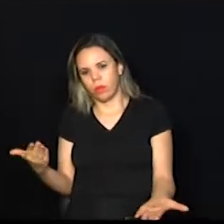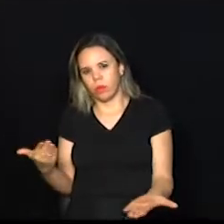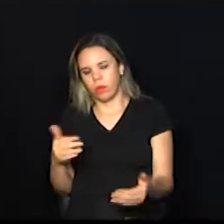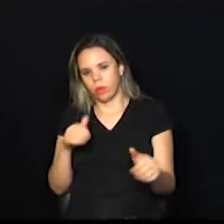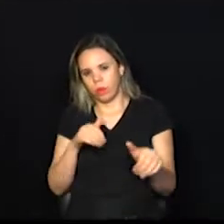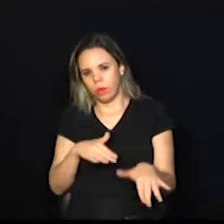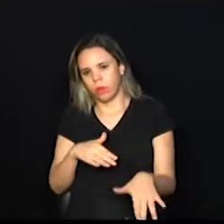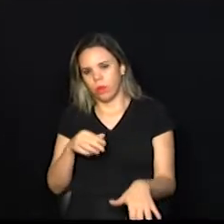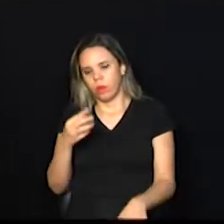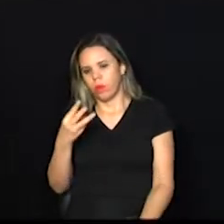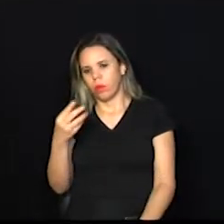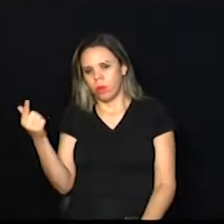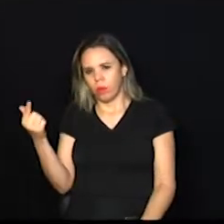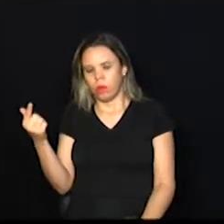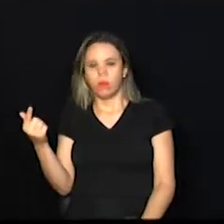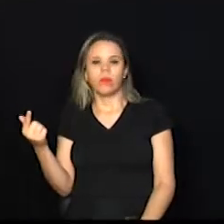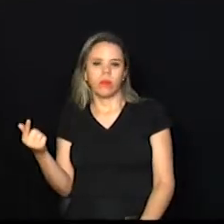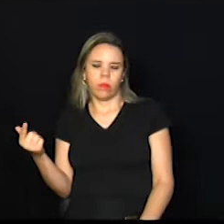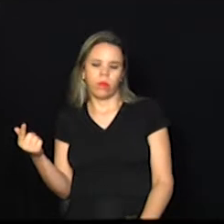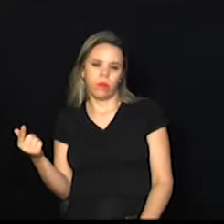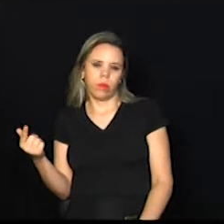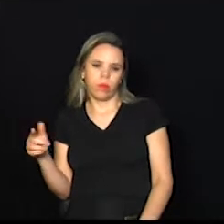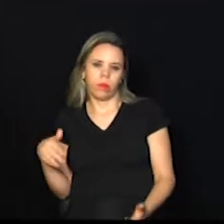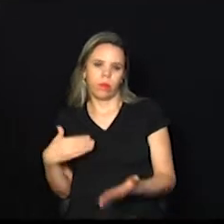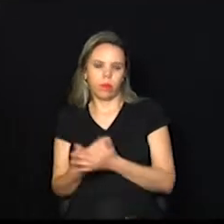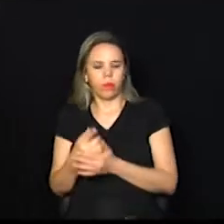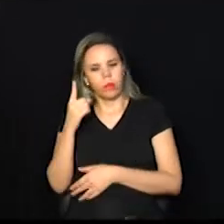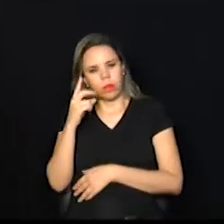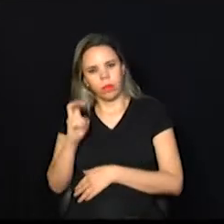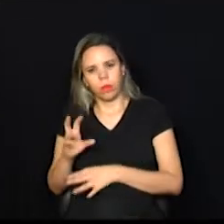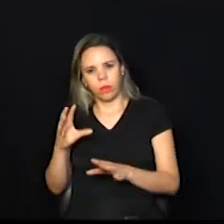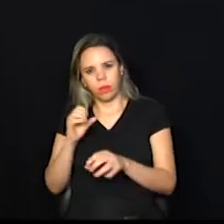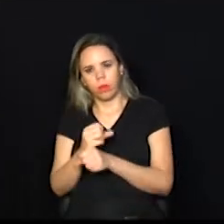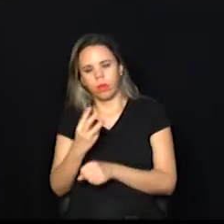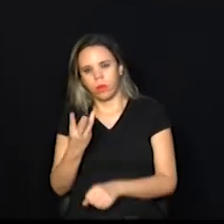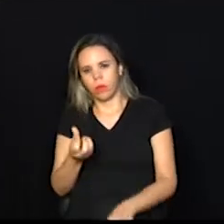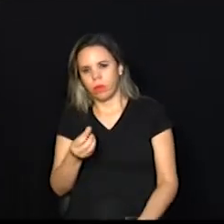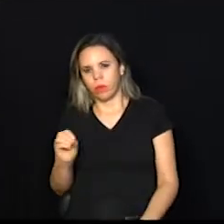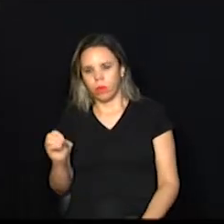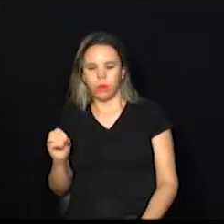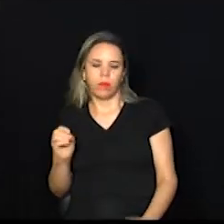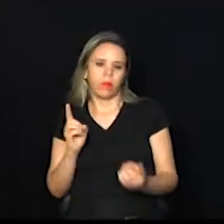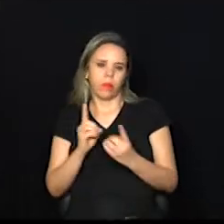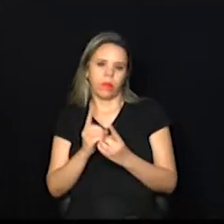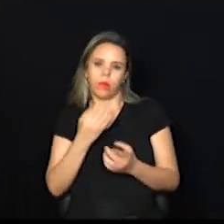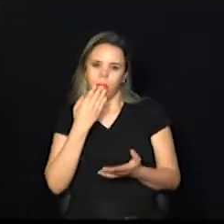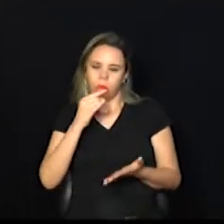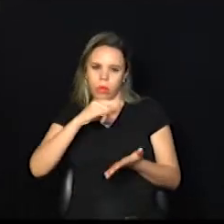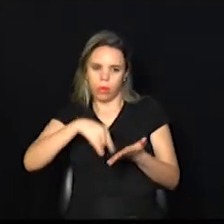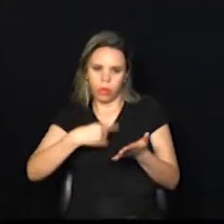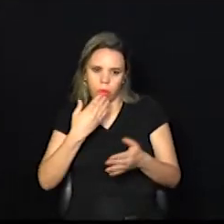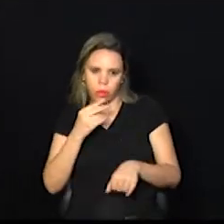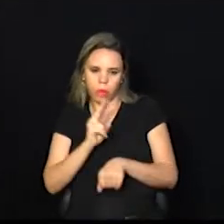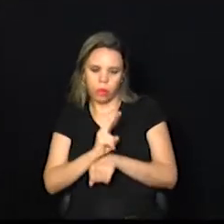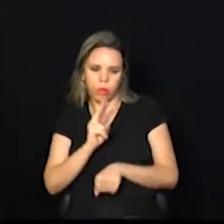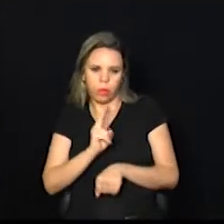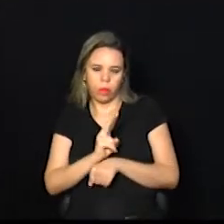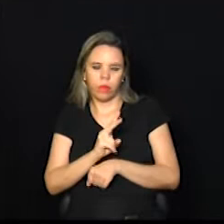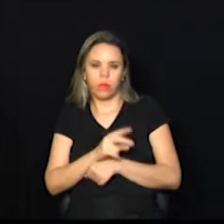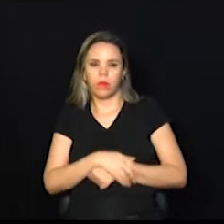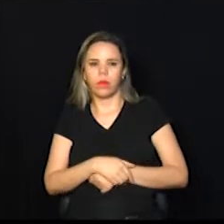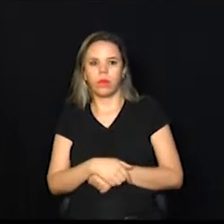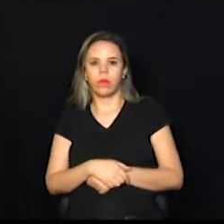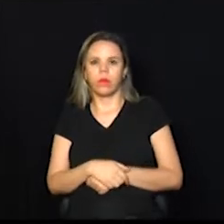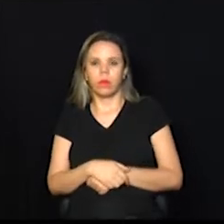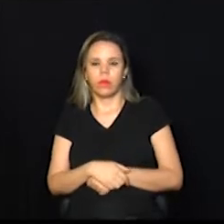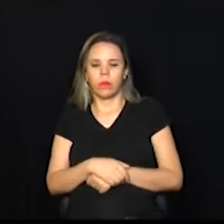setembro nós estamos com 32 até o dia 15. Ao todo, 360 boletins de medida protetiva. Tá? É esse recorte.